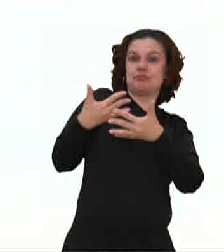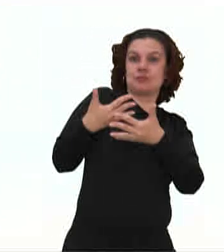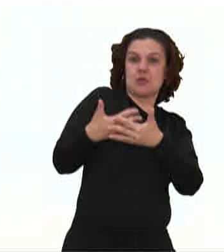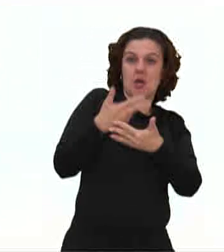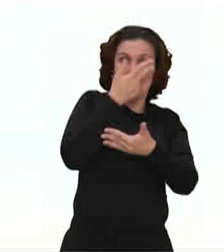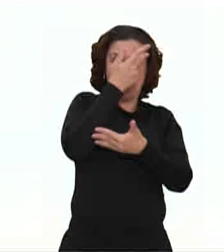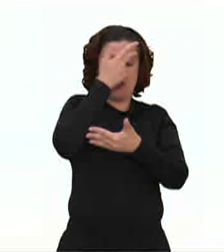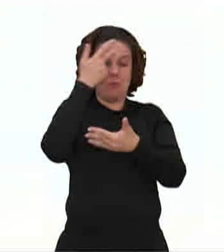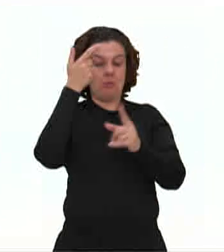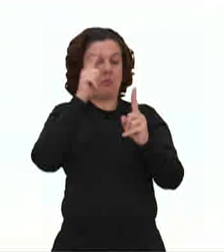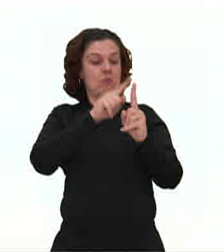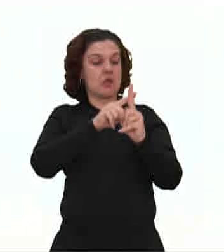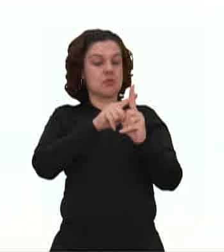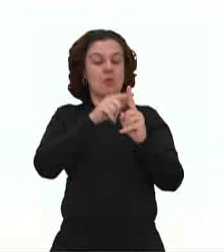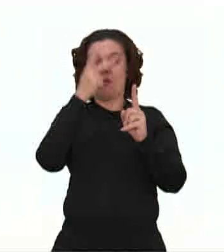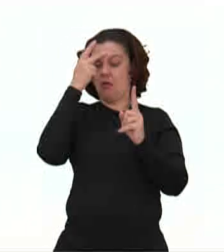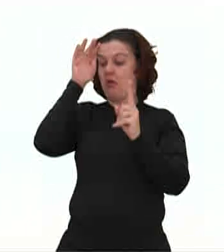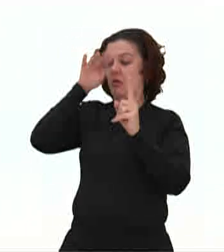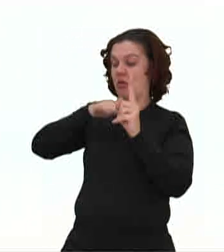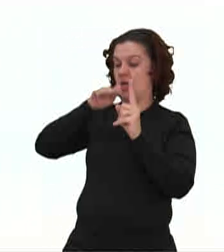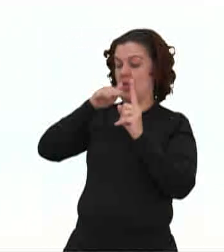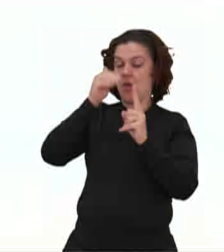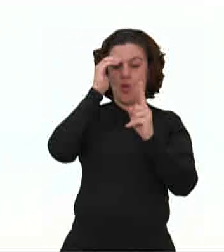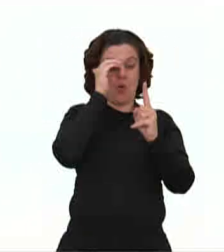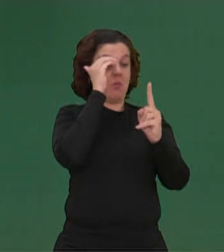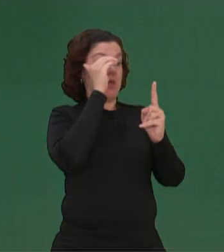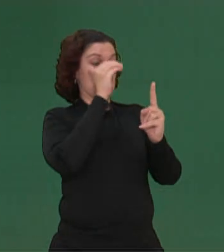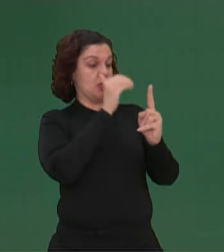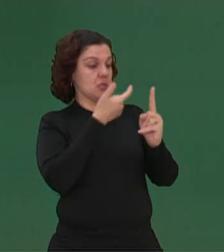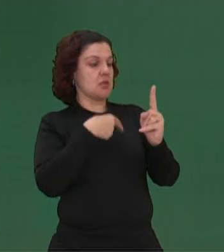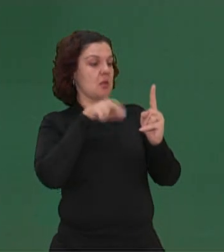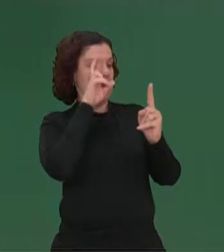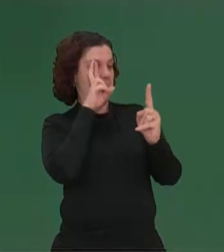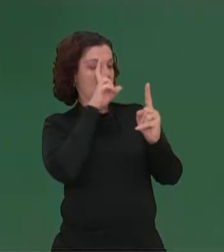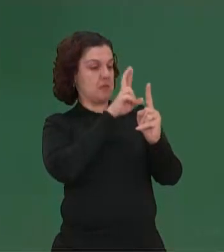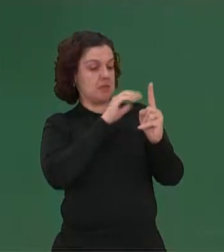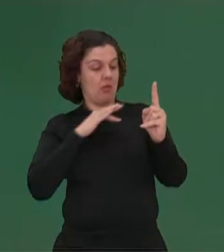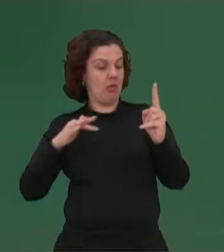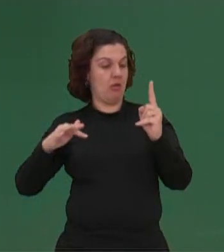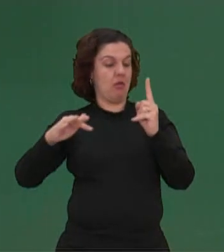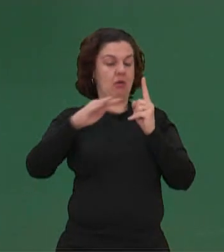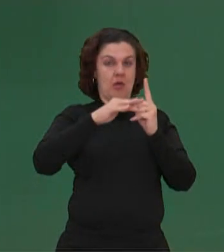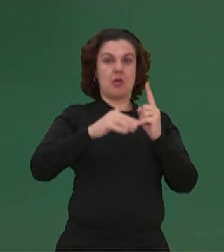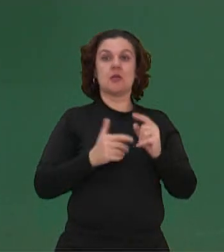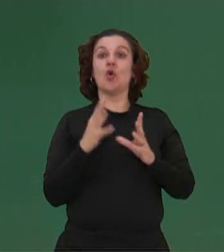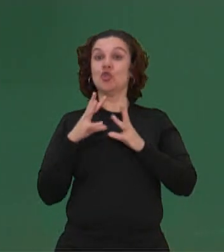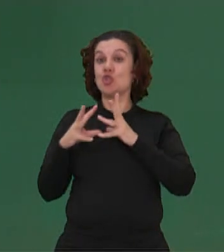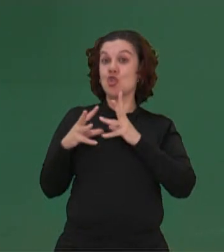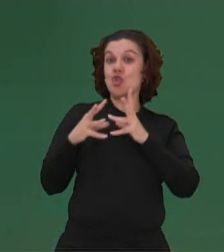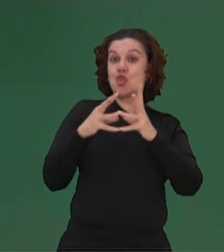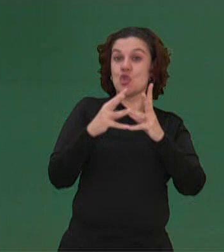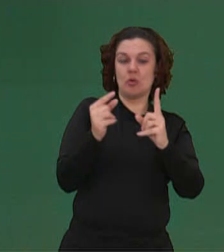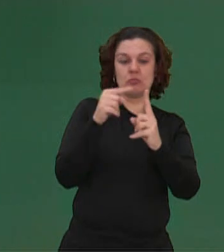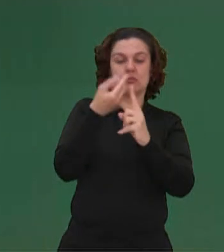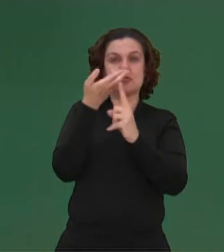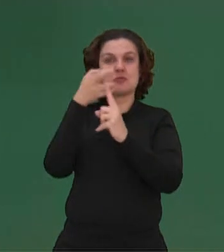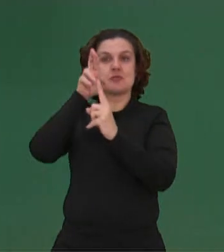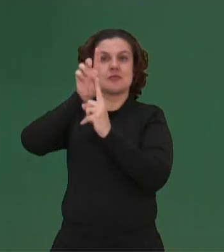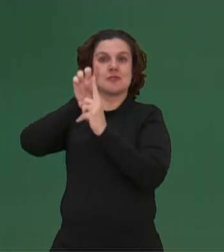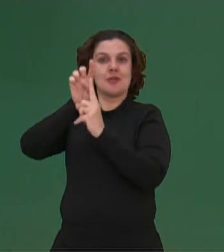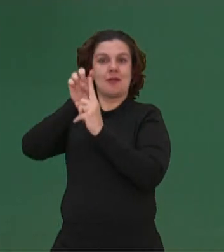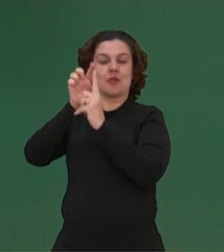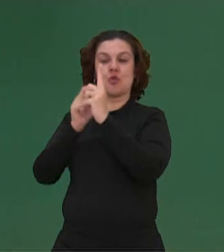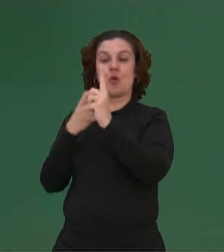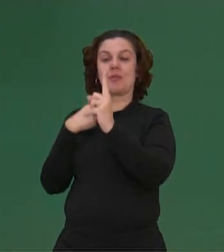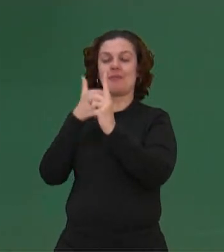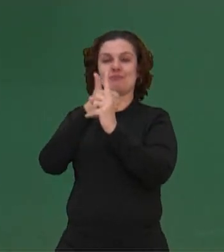servido, ser obedecido e ser respeitado de muitos. Então, todos querem ser senhor de engenho, porque ele traz